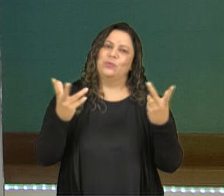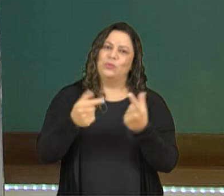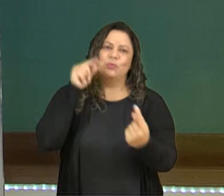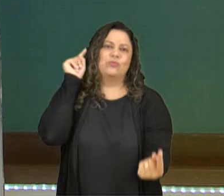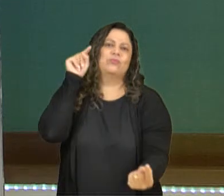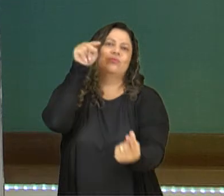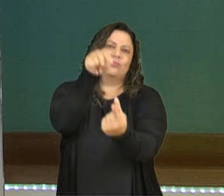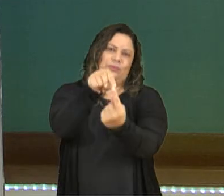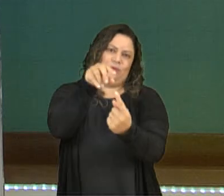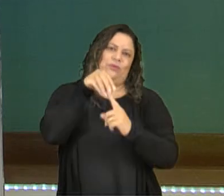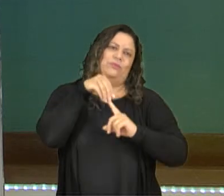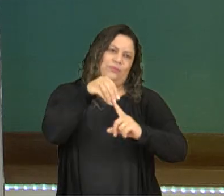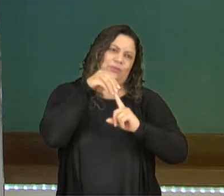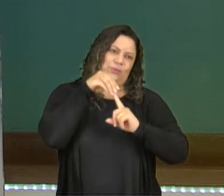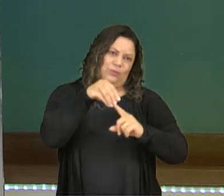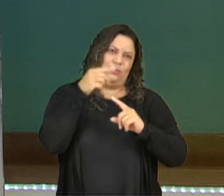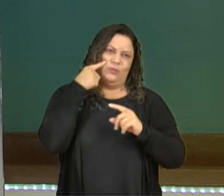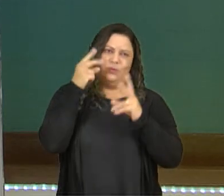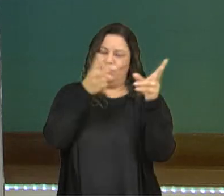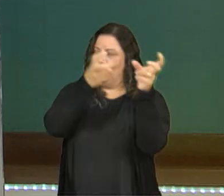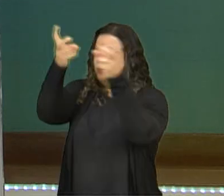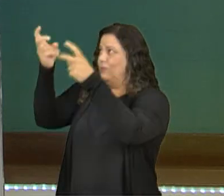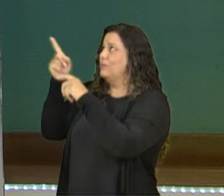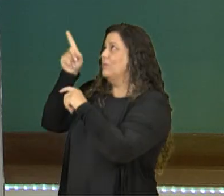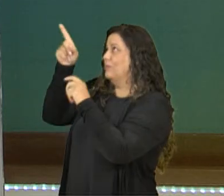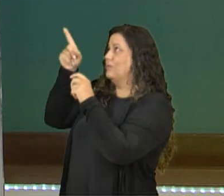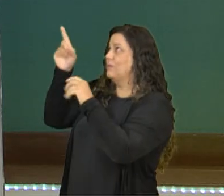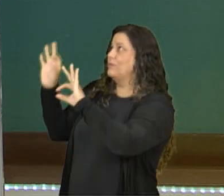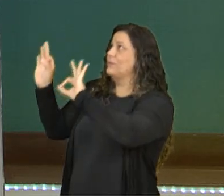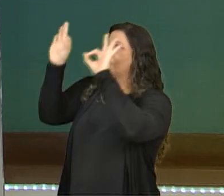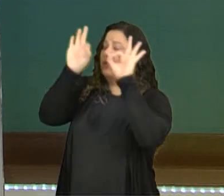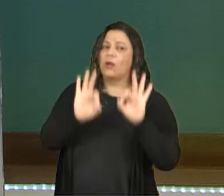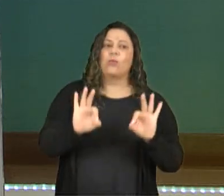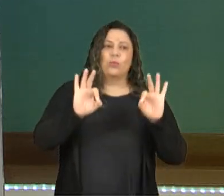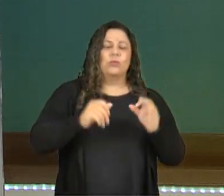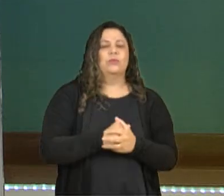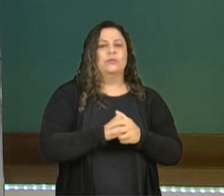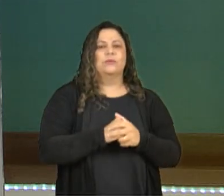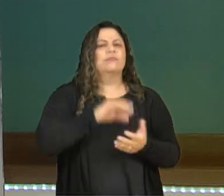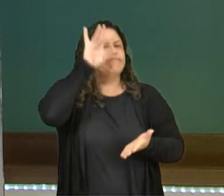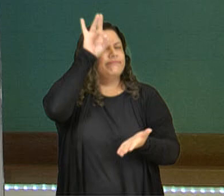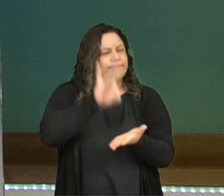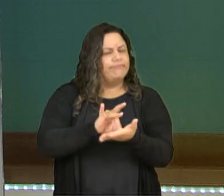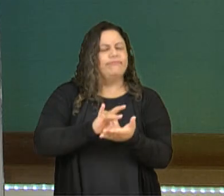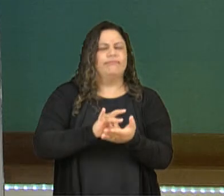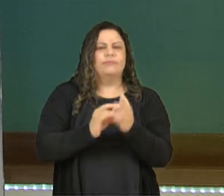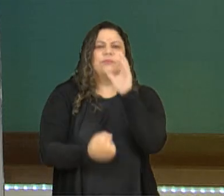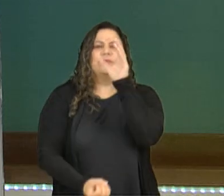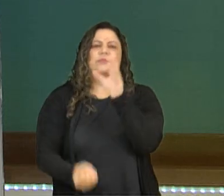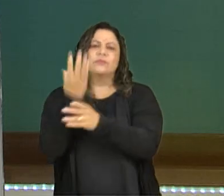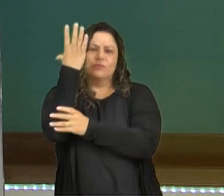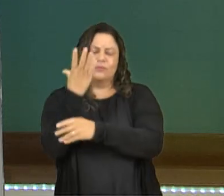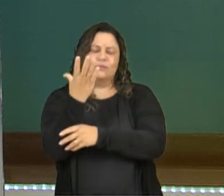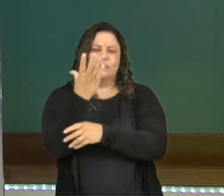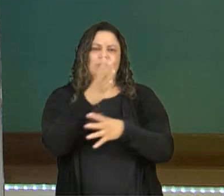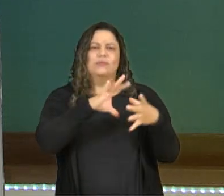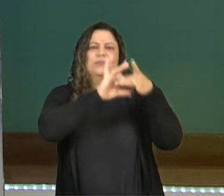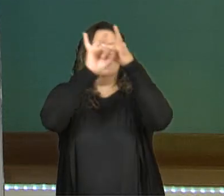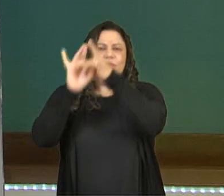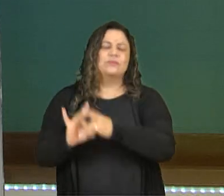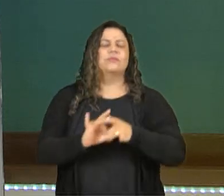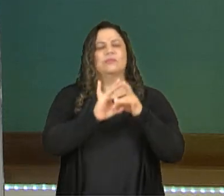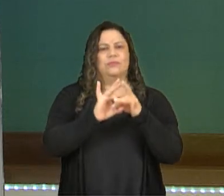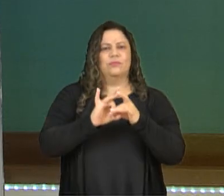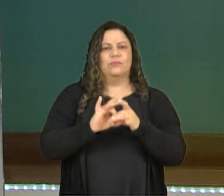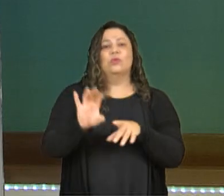que representa a consolidação de tudo isso, que literalmente foi a inauguração e a